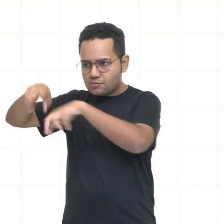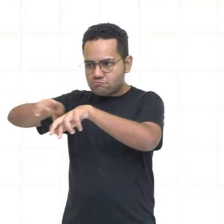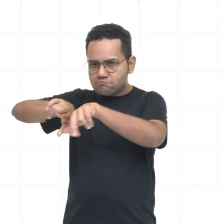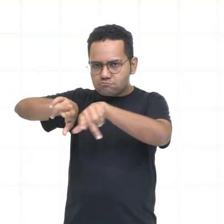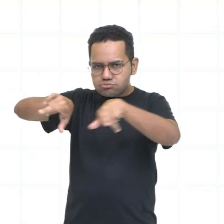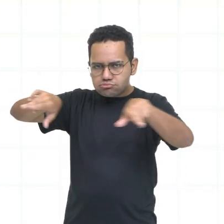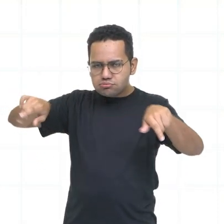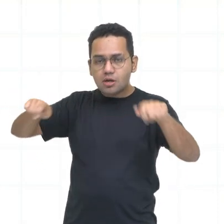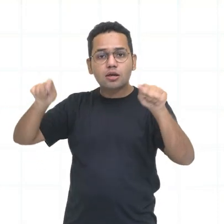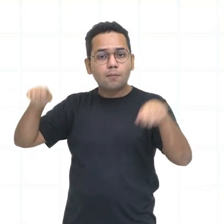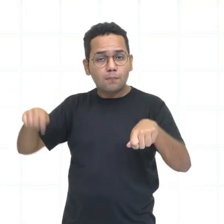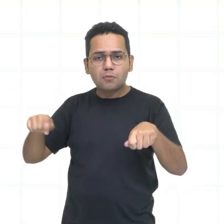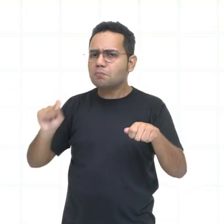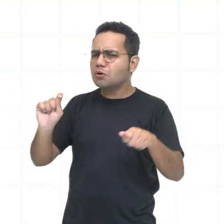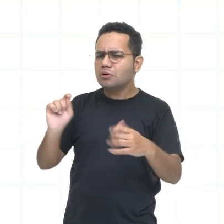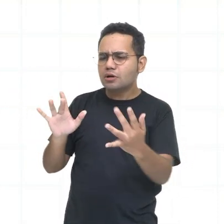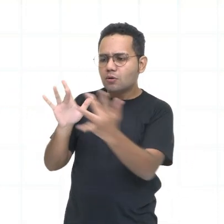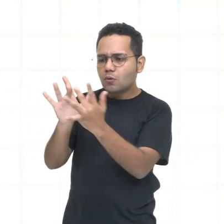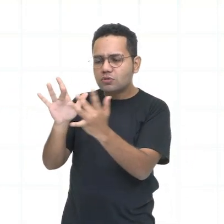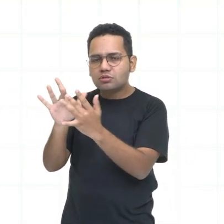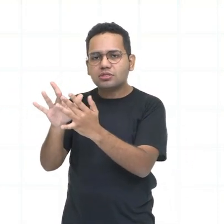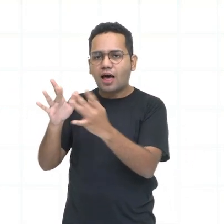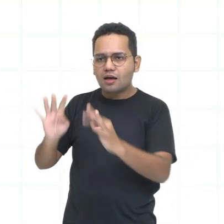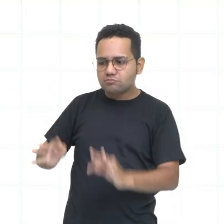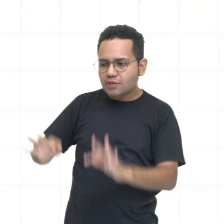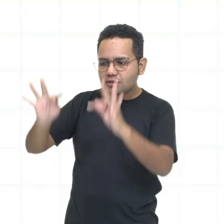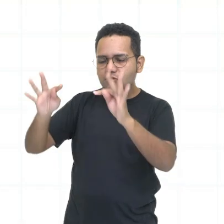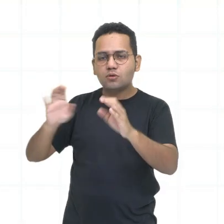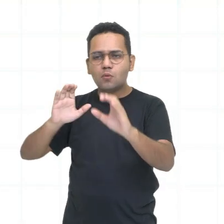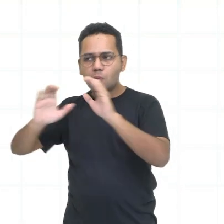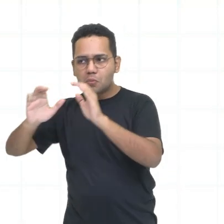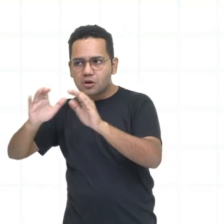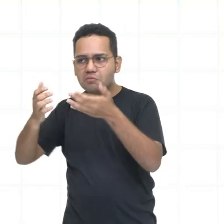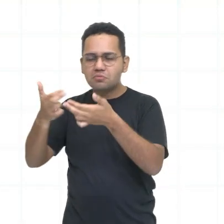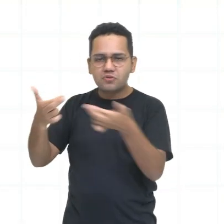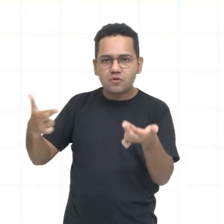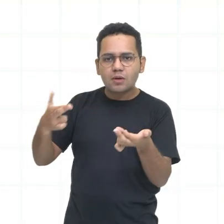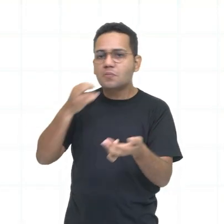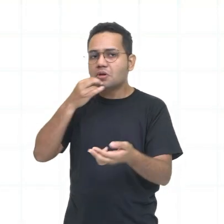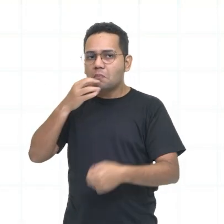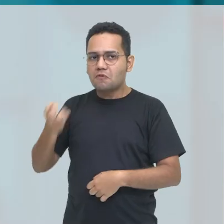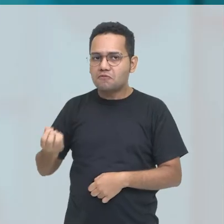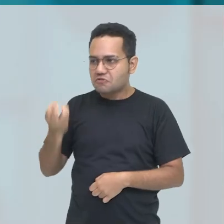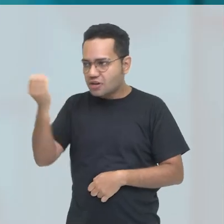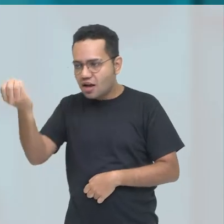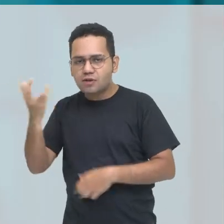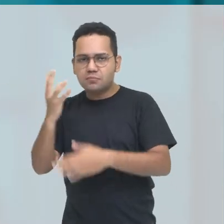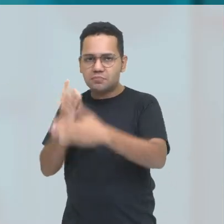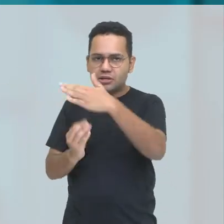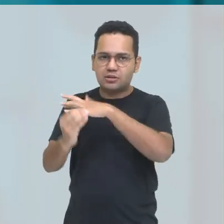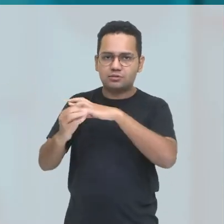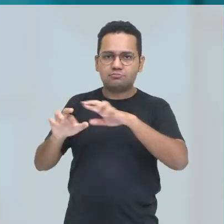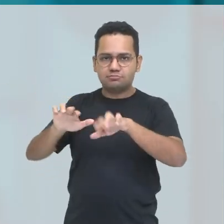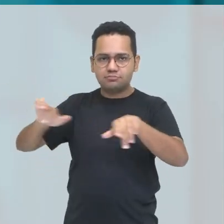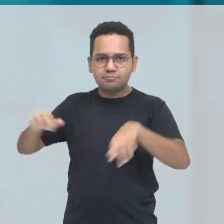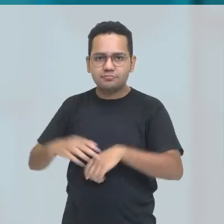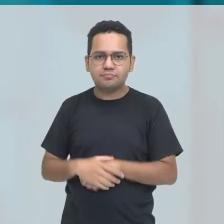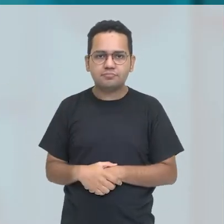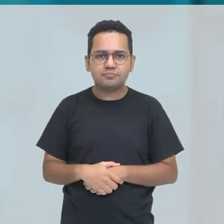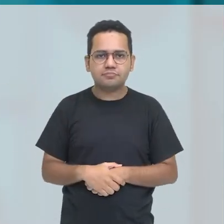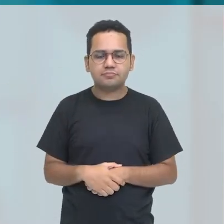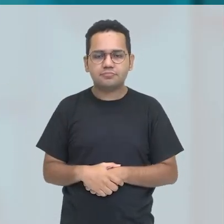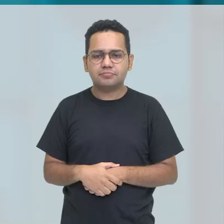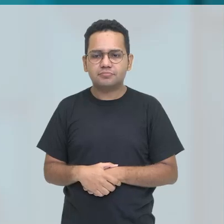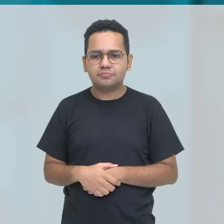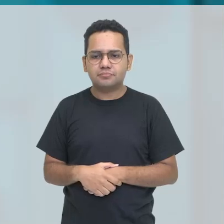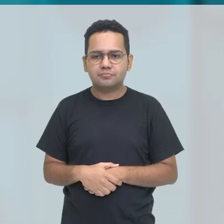possíveis hoje através das redes sociais, através da tecnologia, de viagem, migração. Então, a pessoa, quando vai para um determinado local,